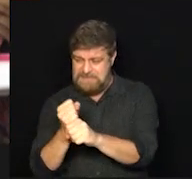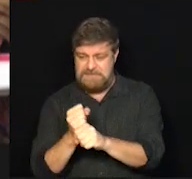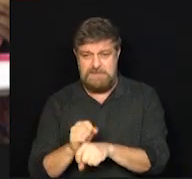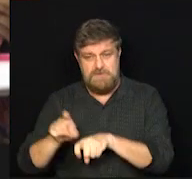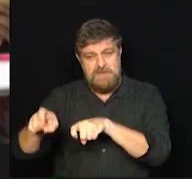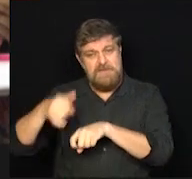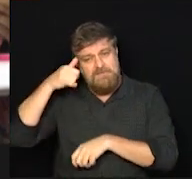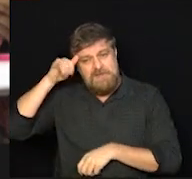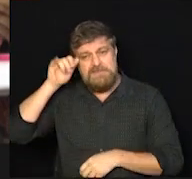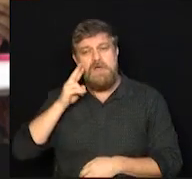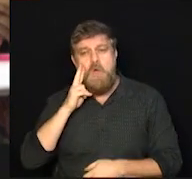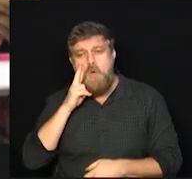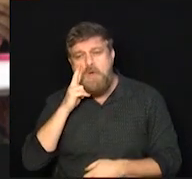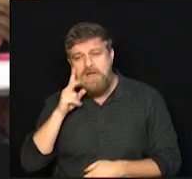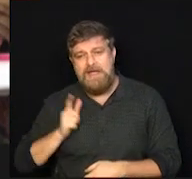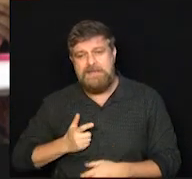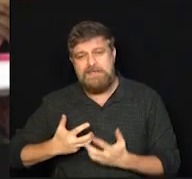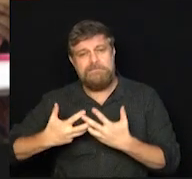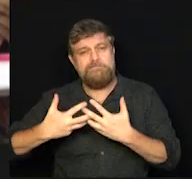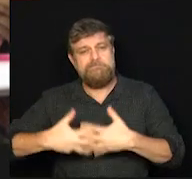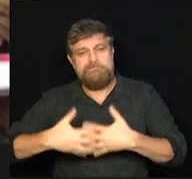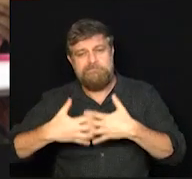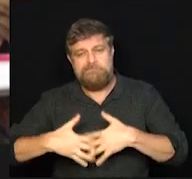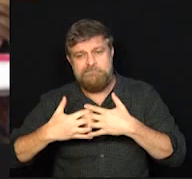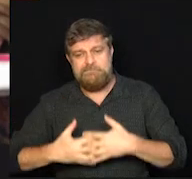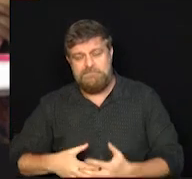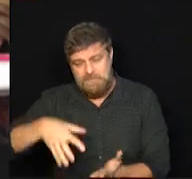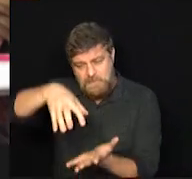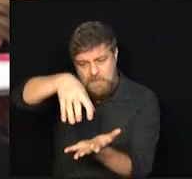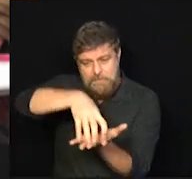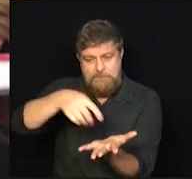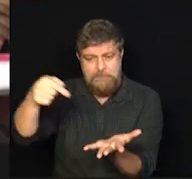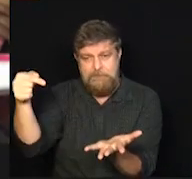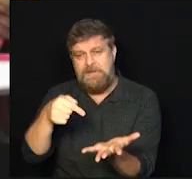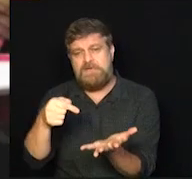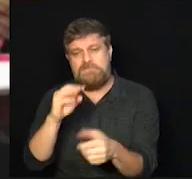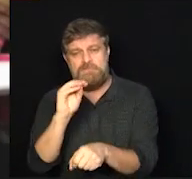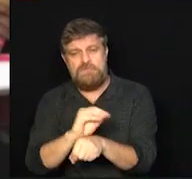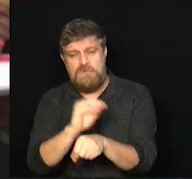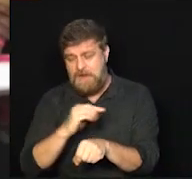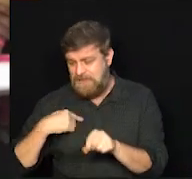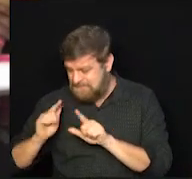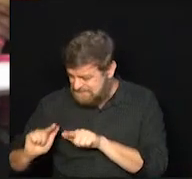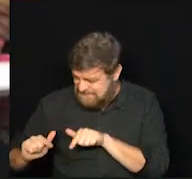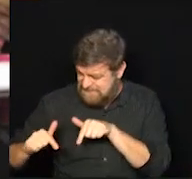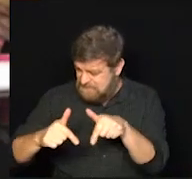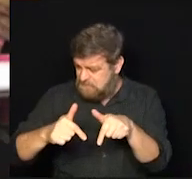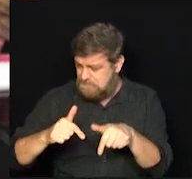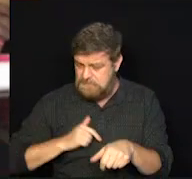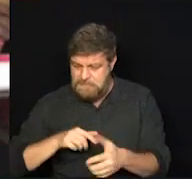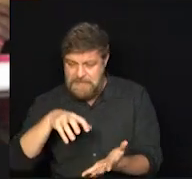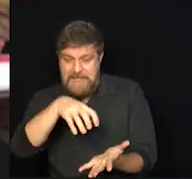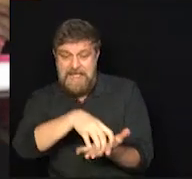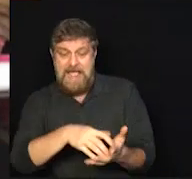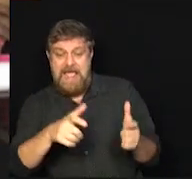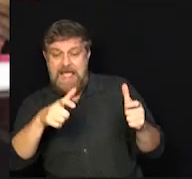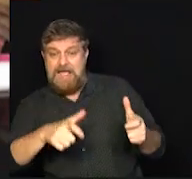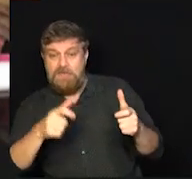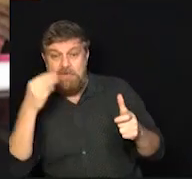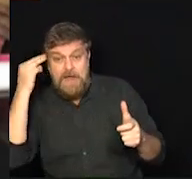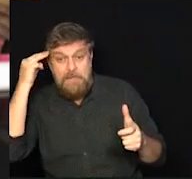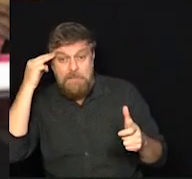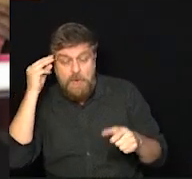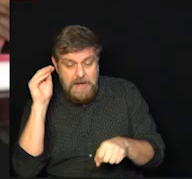Com certeza a manutenção do prédio de quem toda a nossa luta aqui para preservar espaço de memória